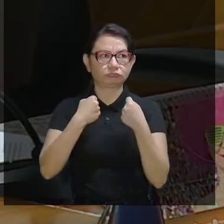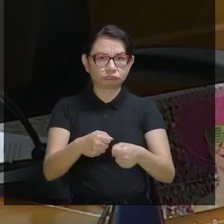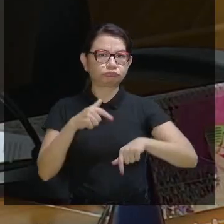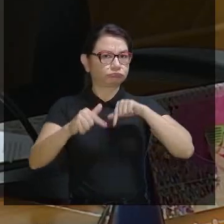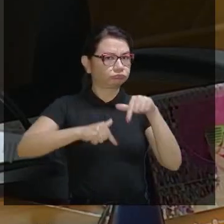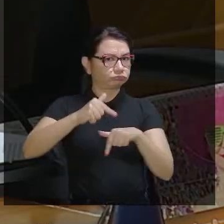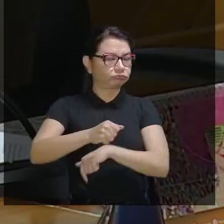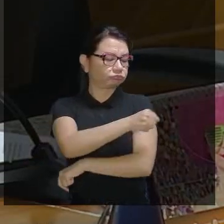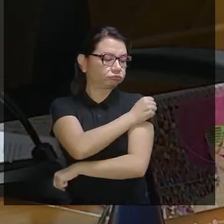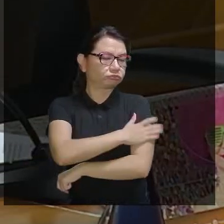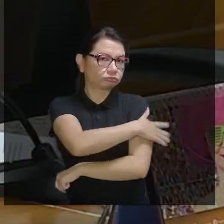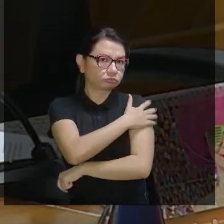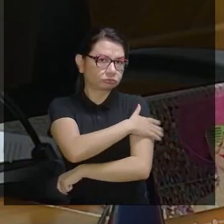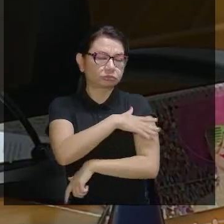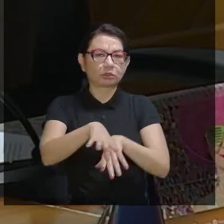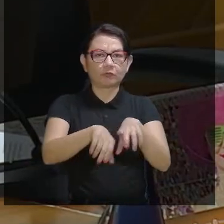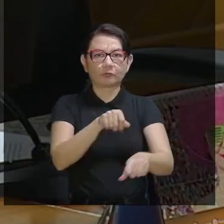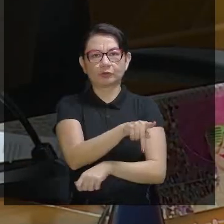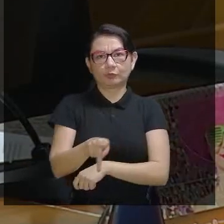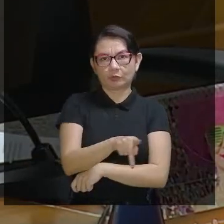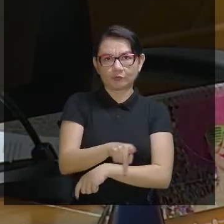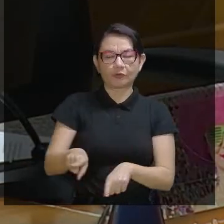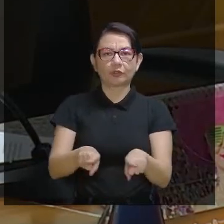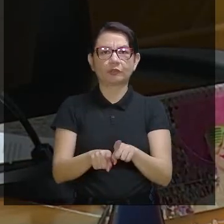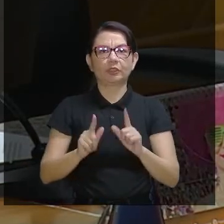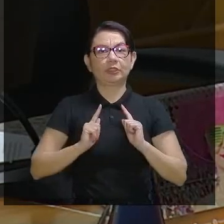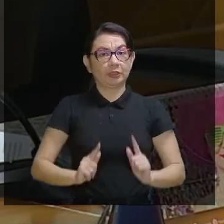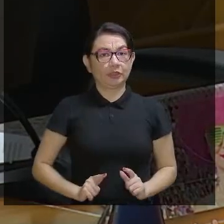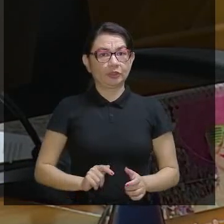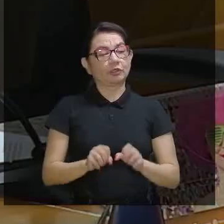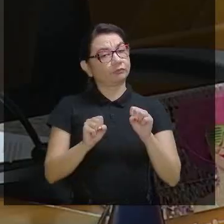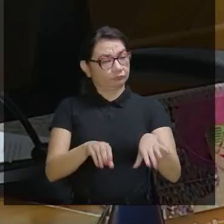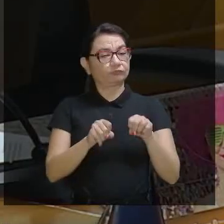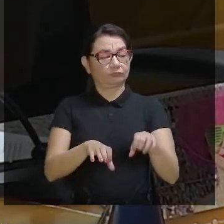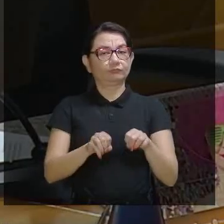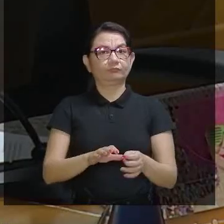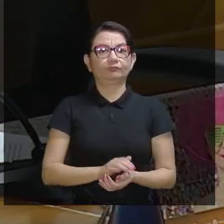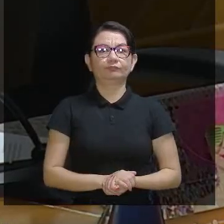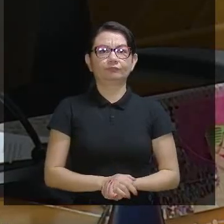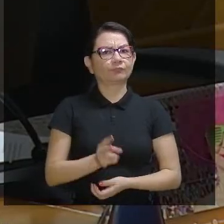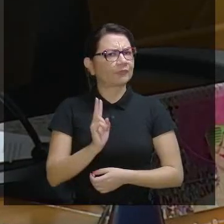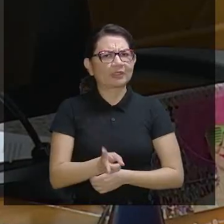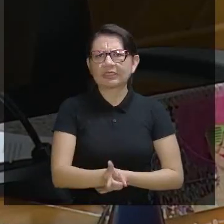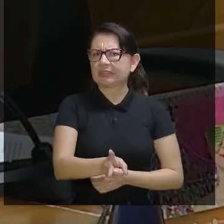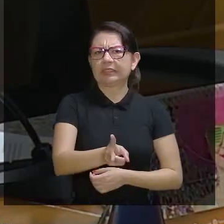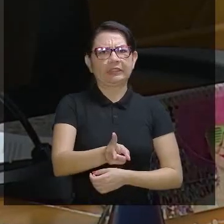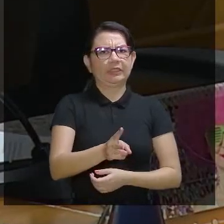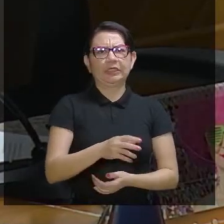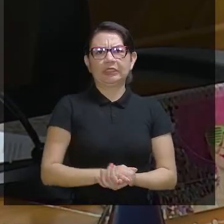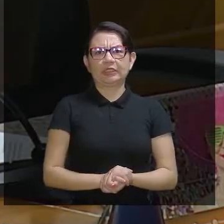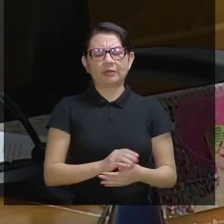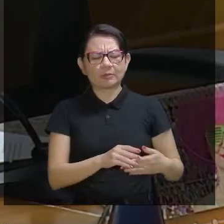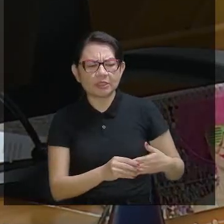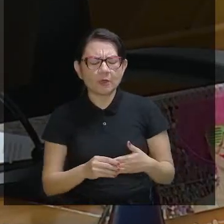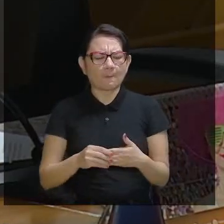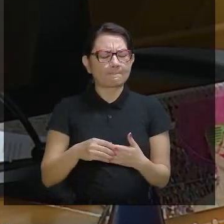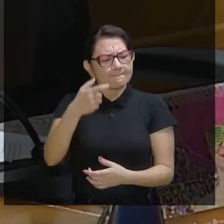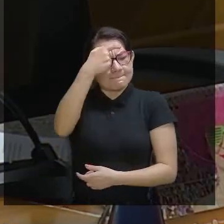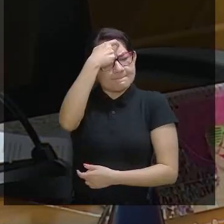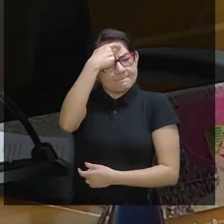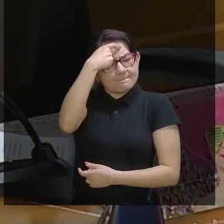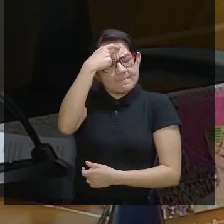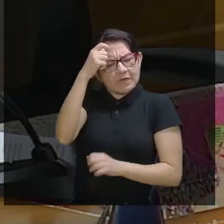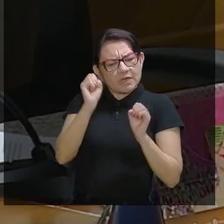à alfabetização, à formação de professores e à gestão educacional, sempre guiada pela convicção de que educar